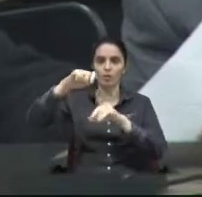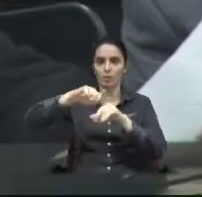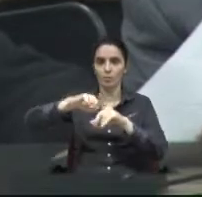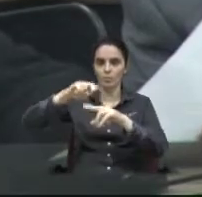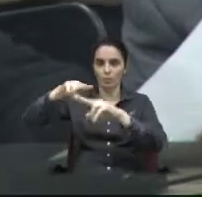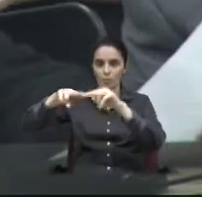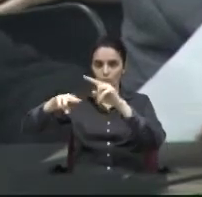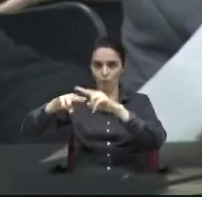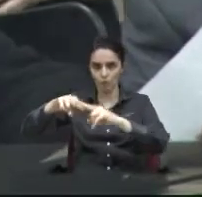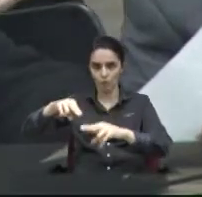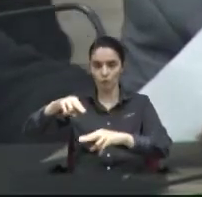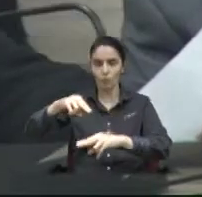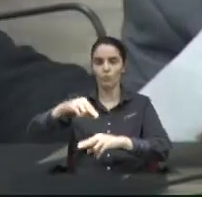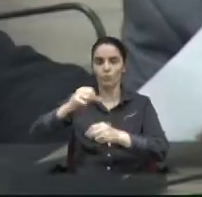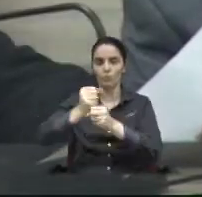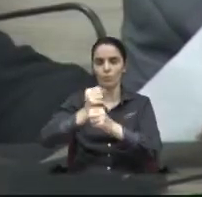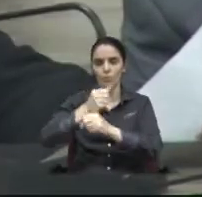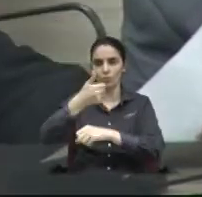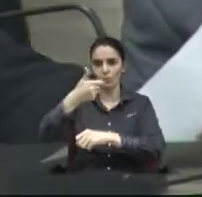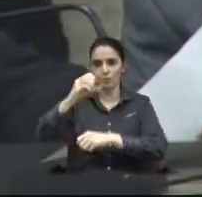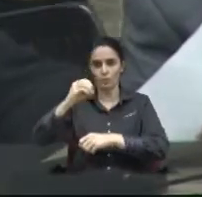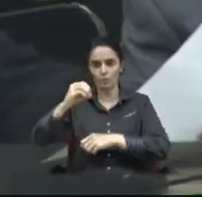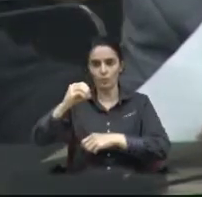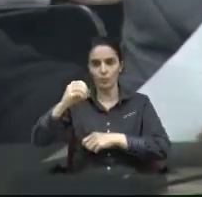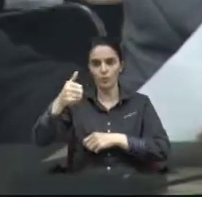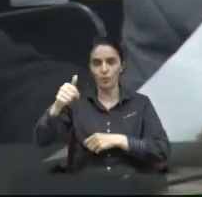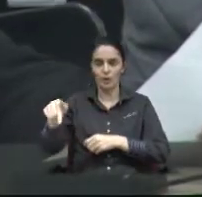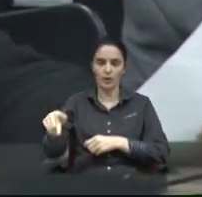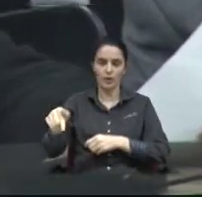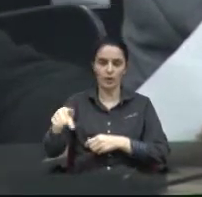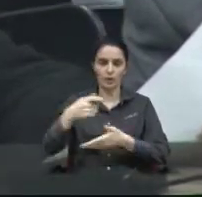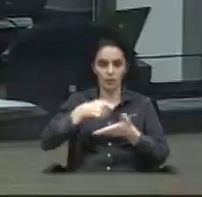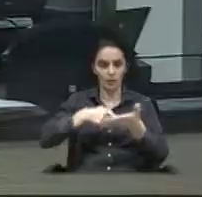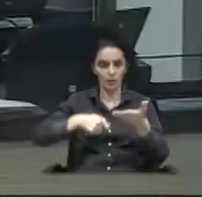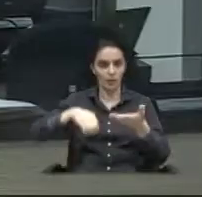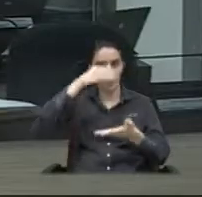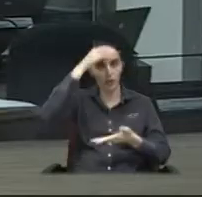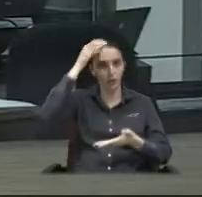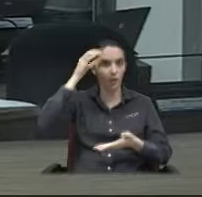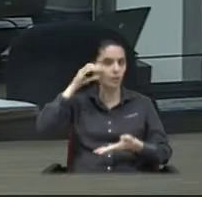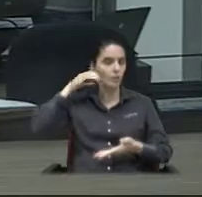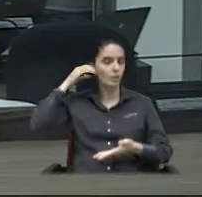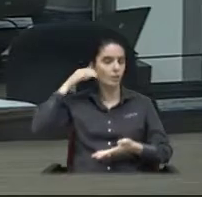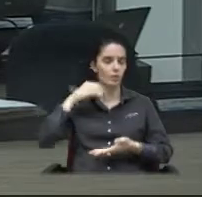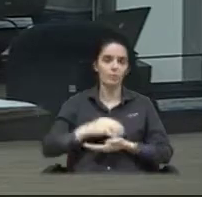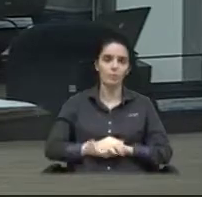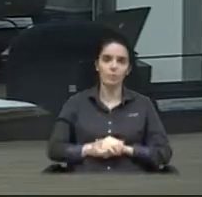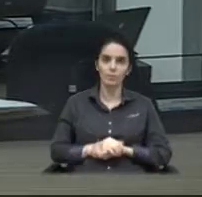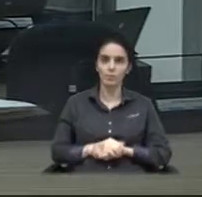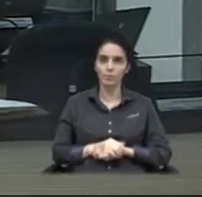de 2017. Carolina de Moraes Pontes, relatora.